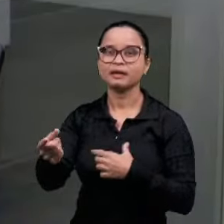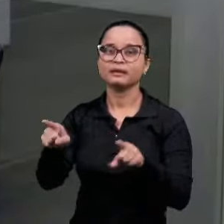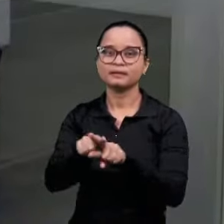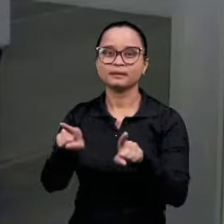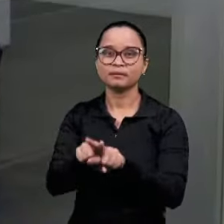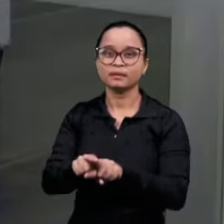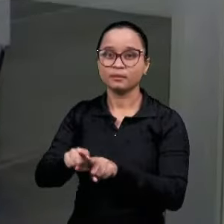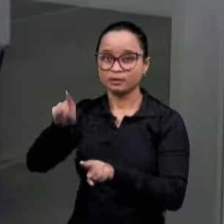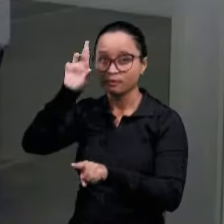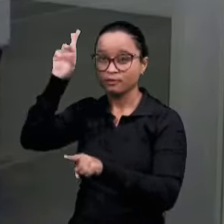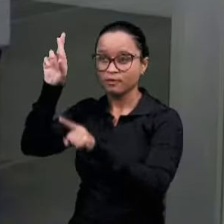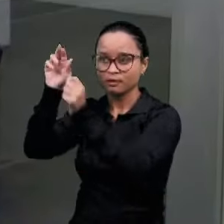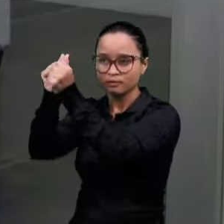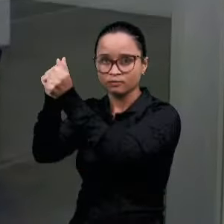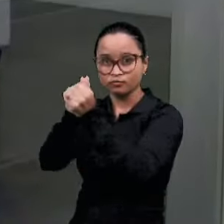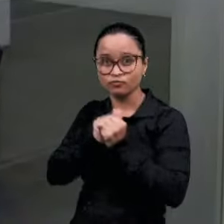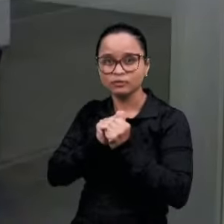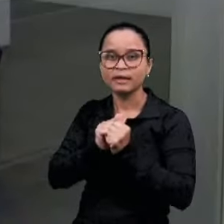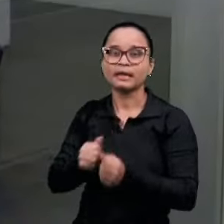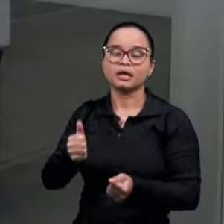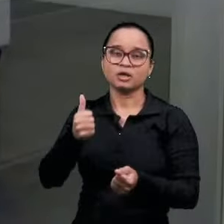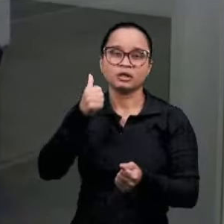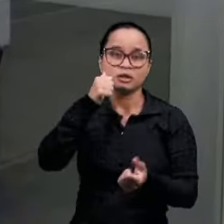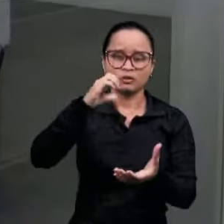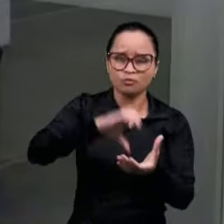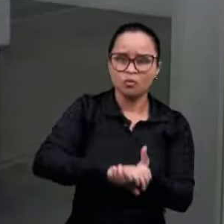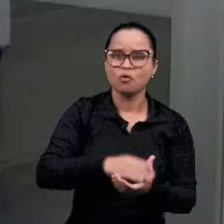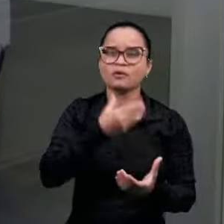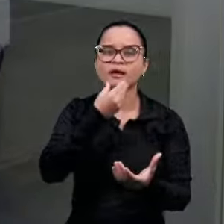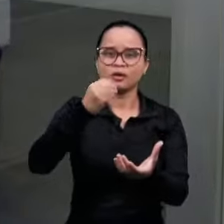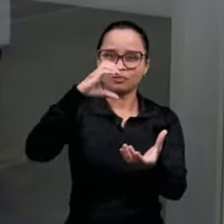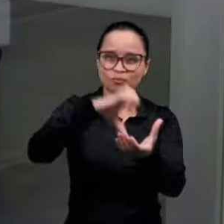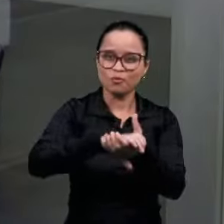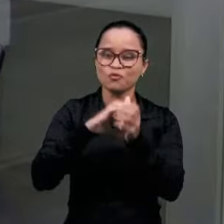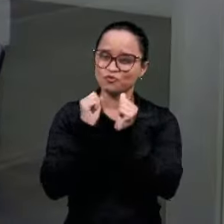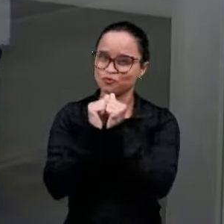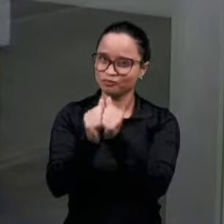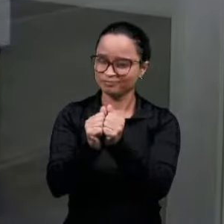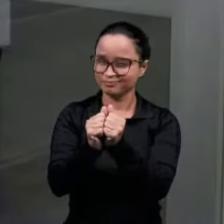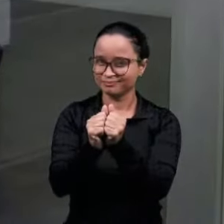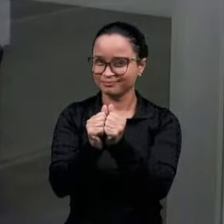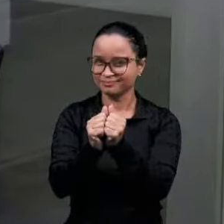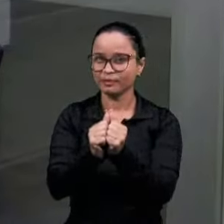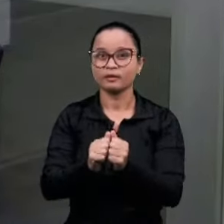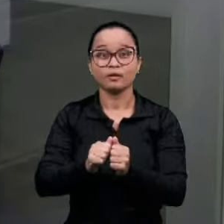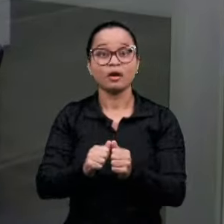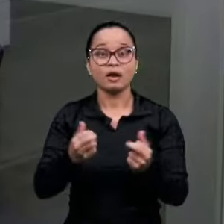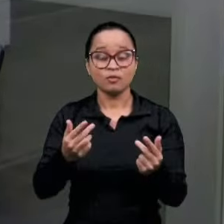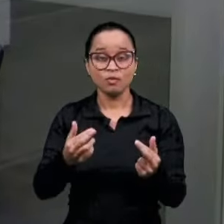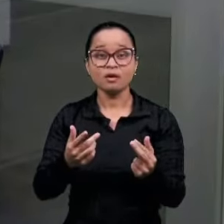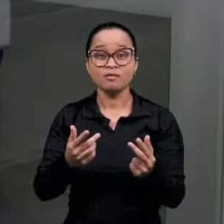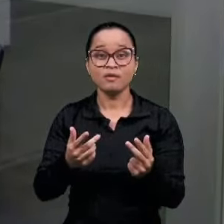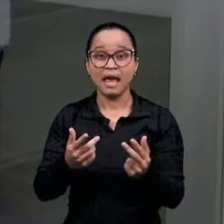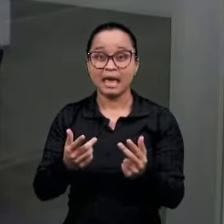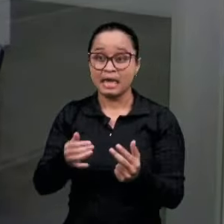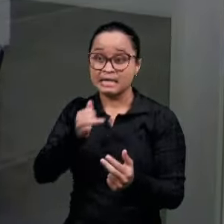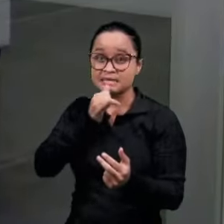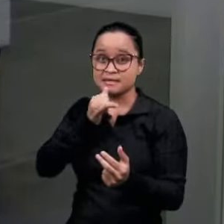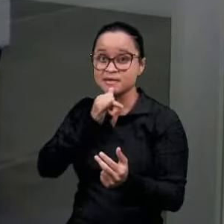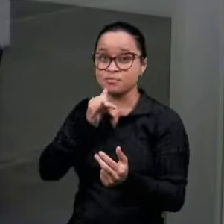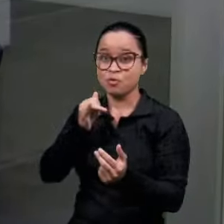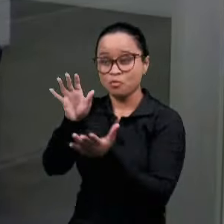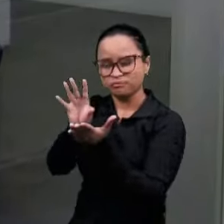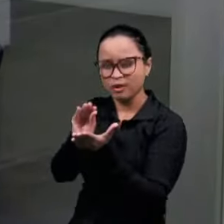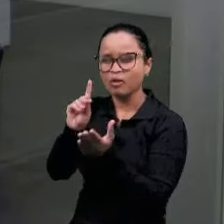nos acompanha, que é o caso do esposo e da esposa. Então você vê no exemplo de Abraão exatamente, né, o que